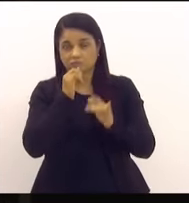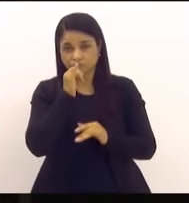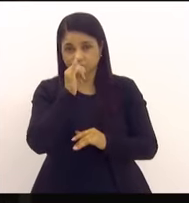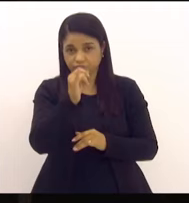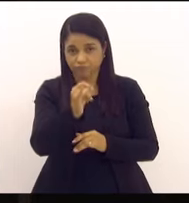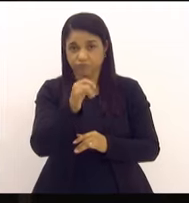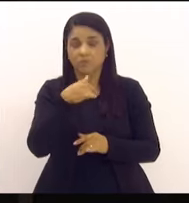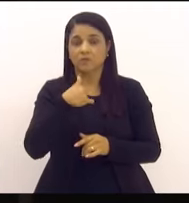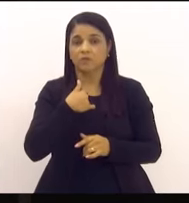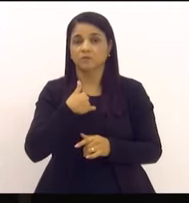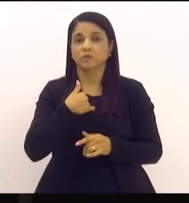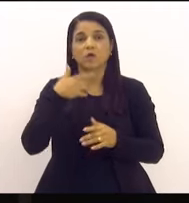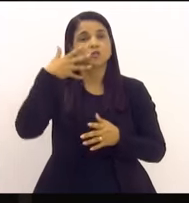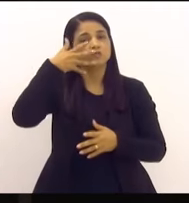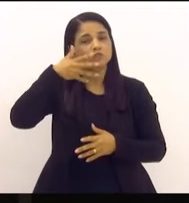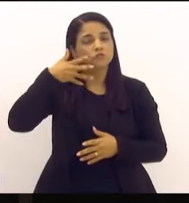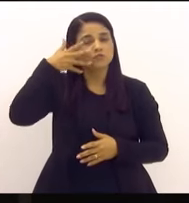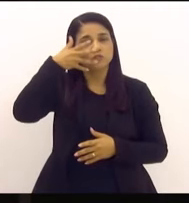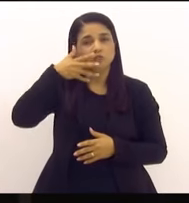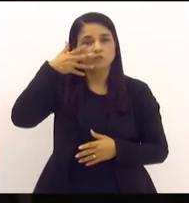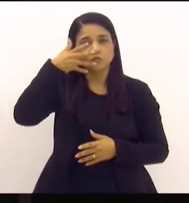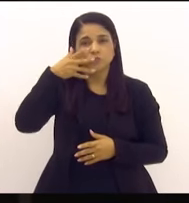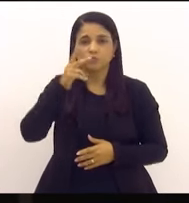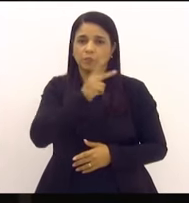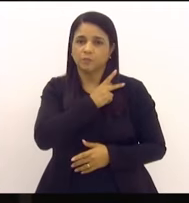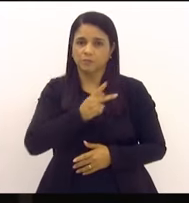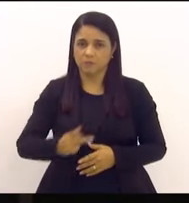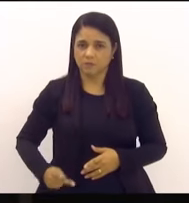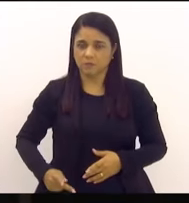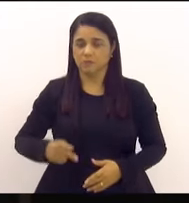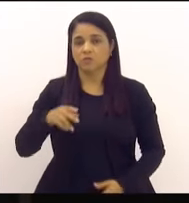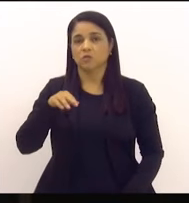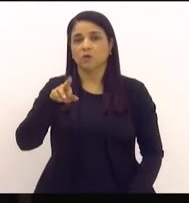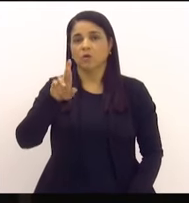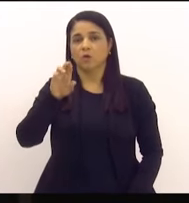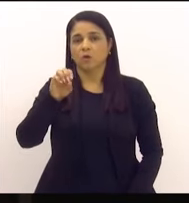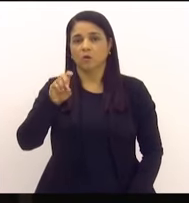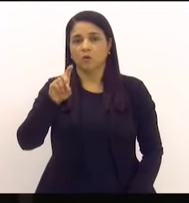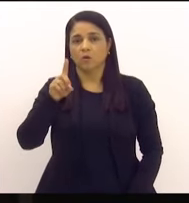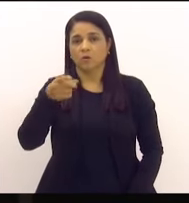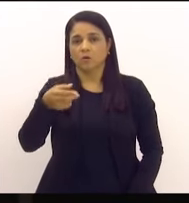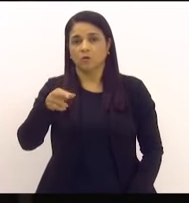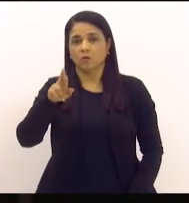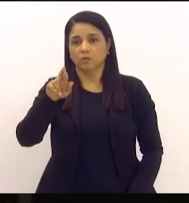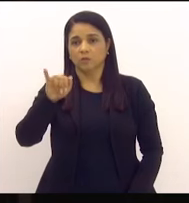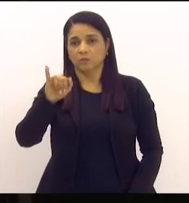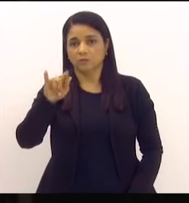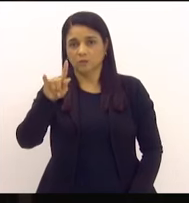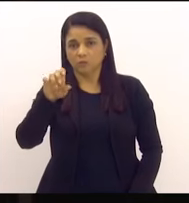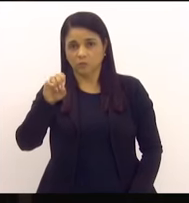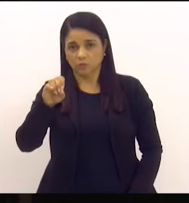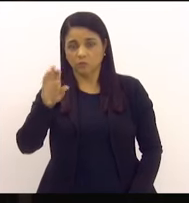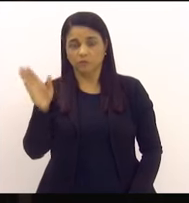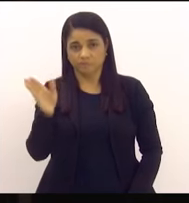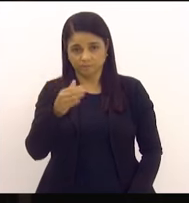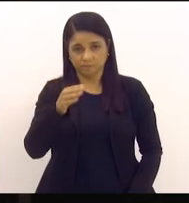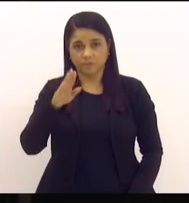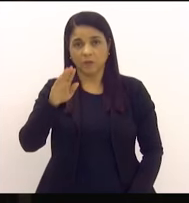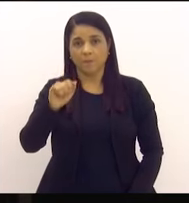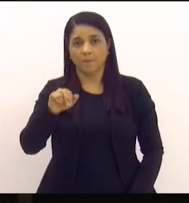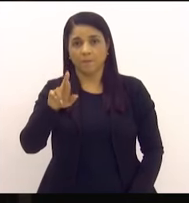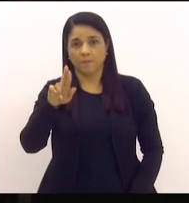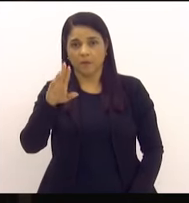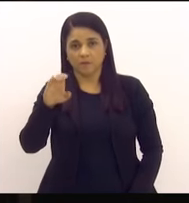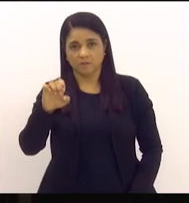aqui menção ao discurso de Vossa Excelência, presidente Rodrigo Bacelar. Em primeiro lugar, a capacidade de cortar na própria carne e